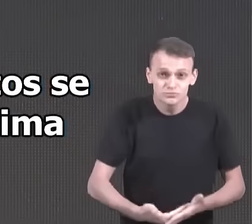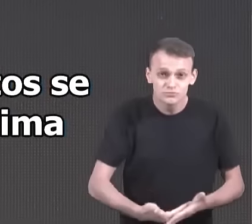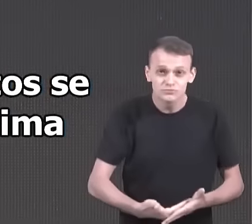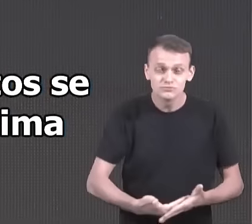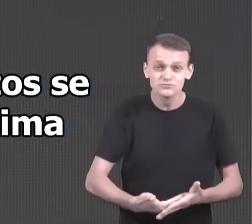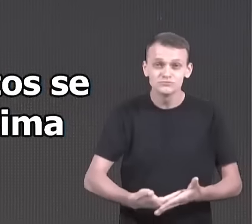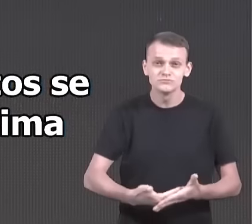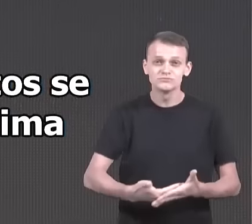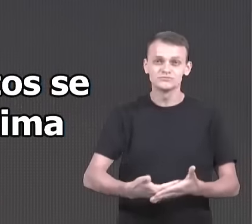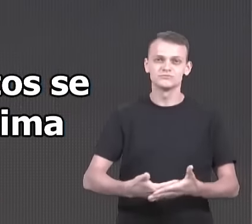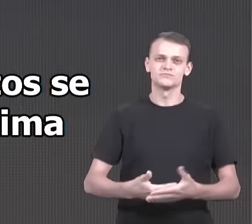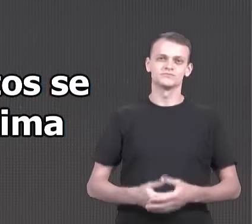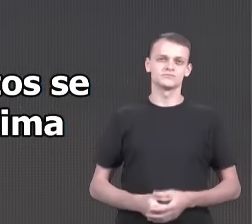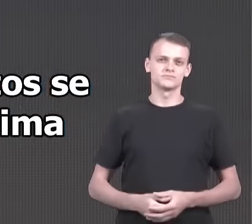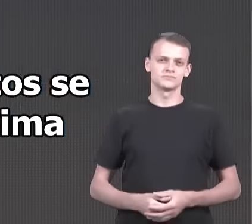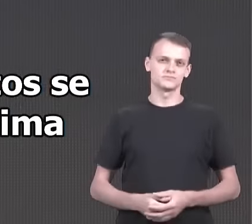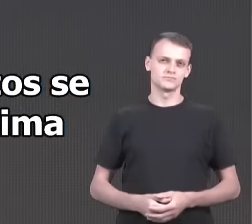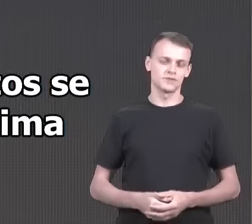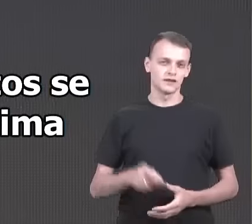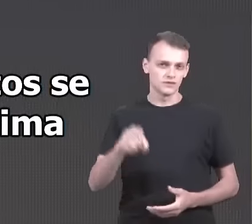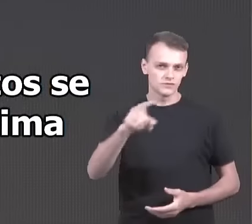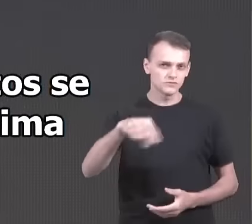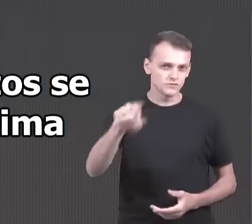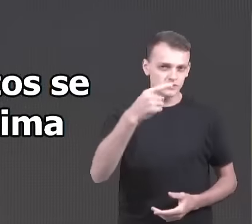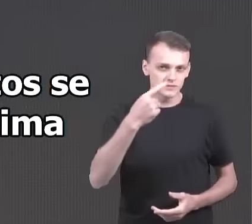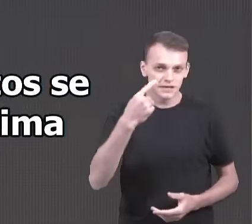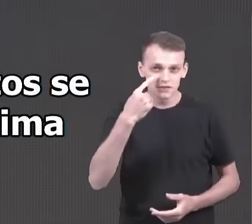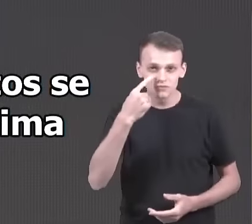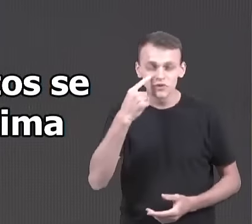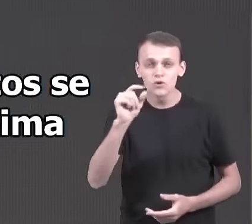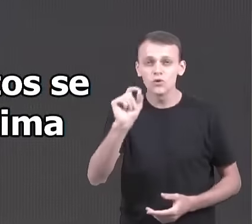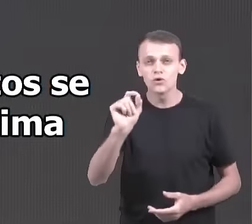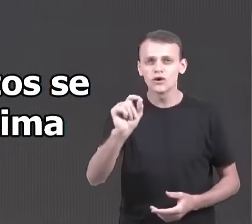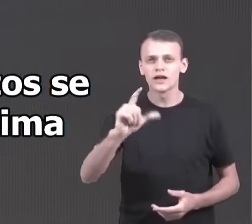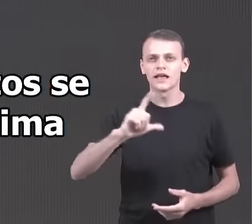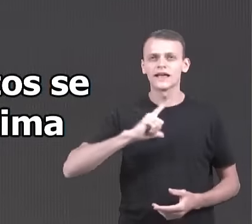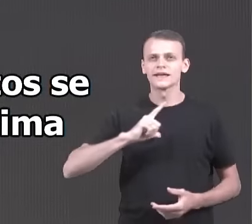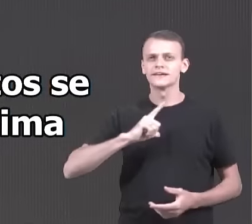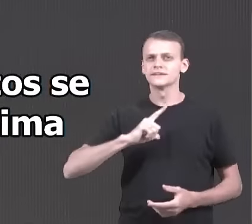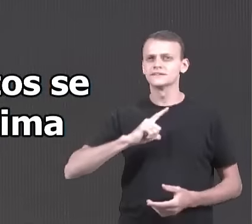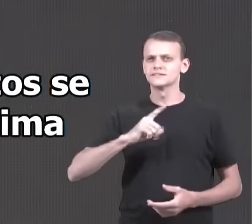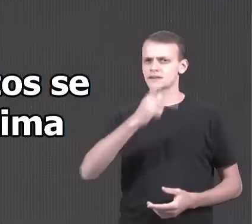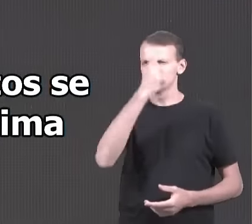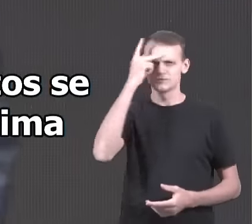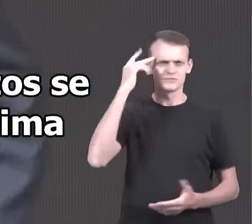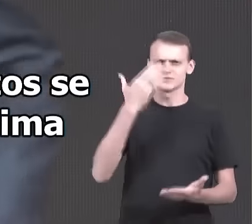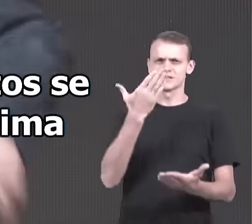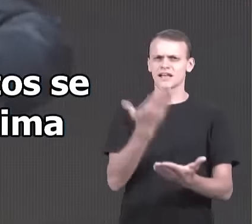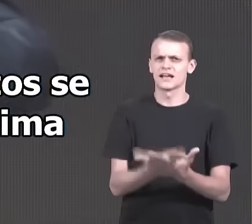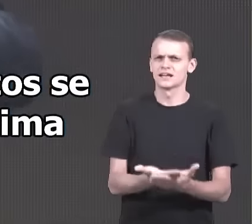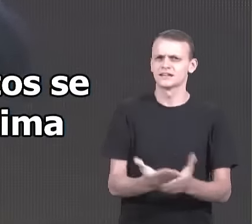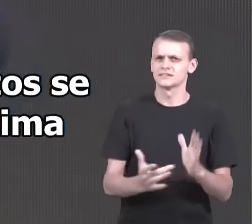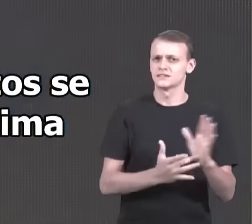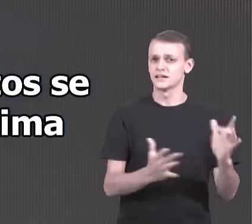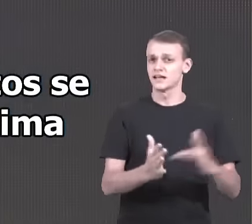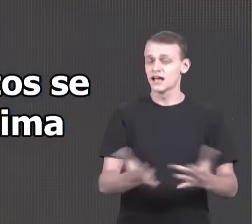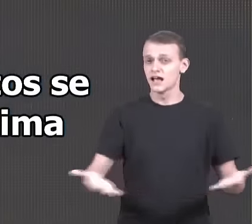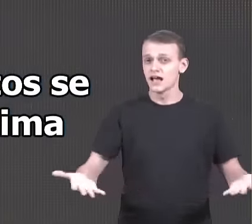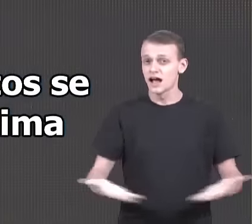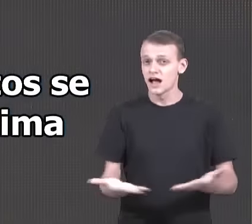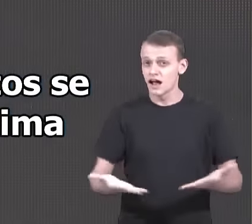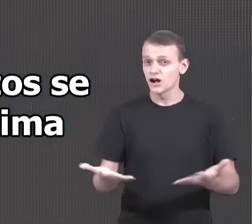hora, e como ouviste que vem o anticristo, também agora